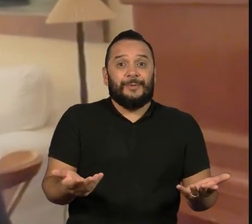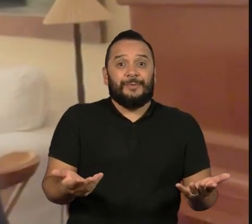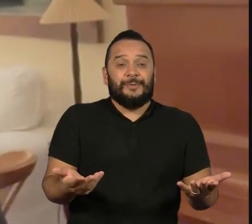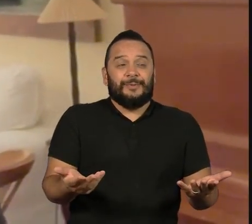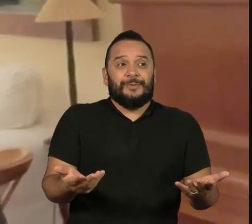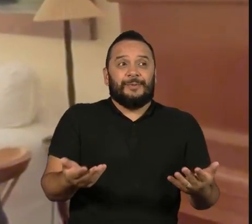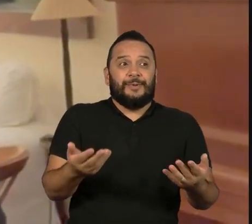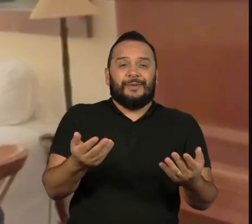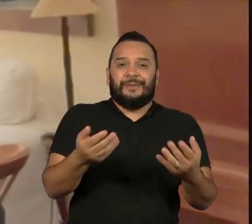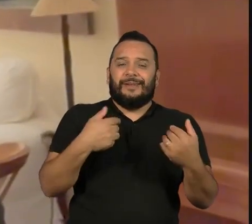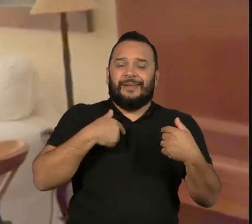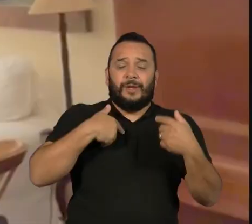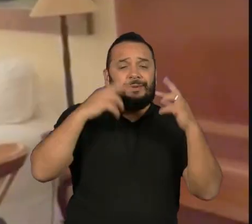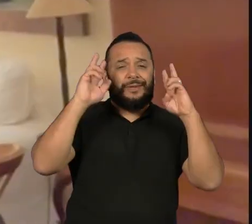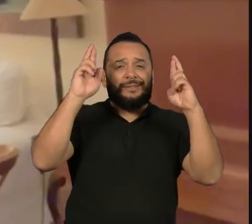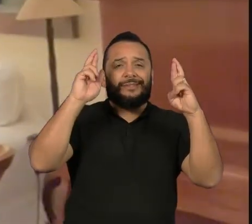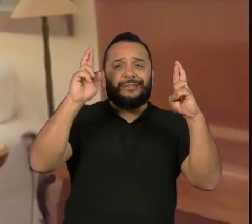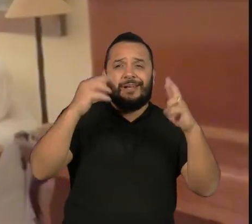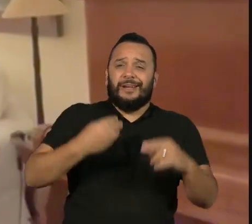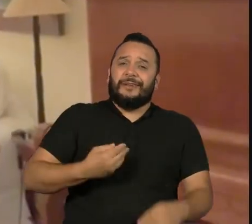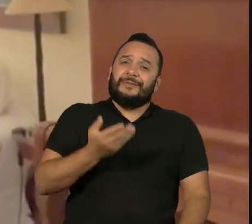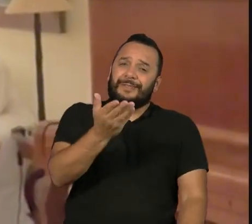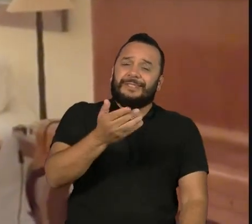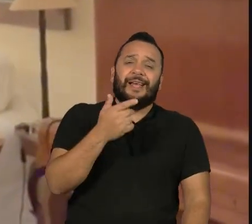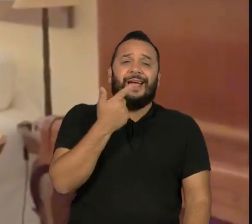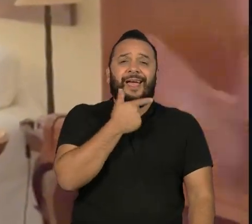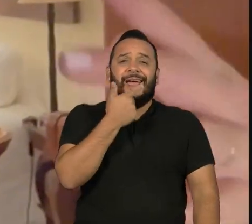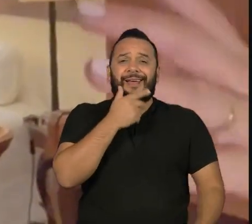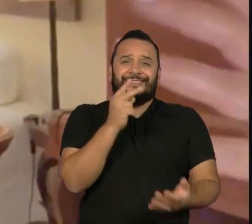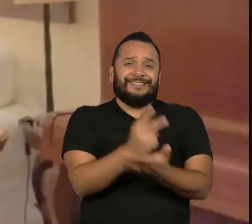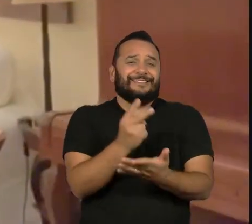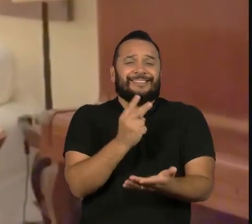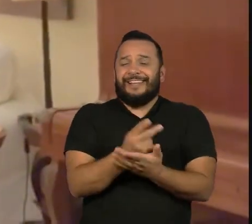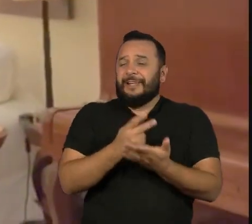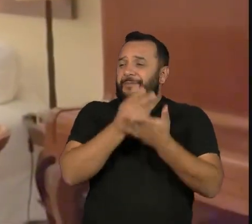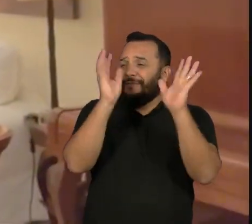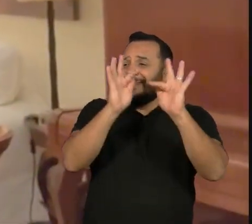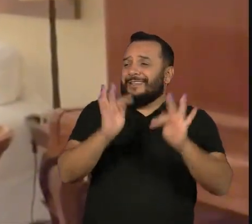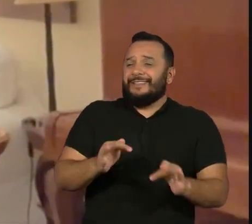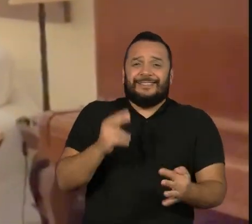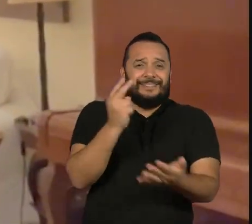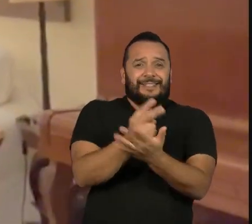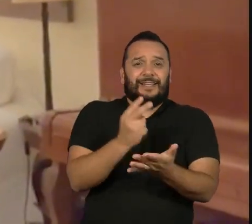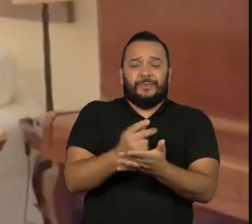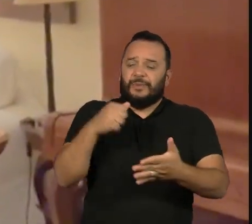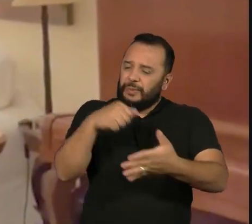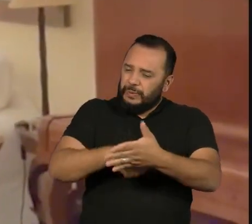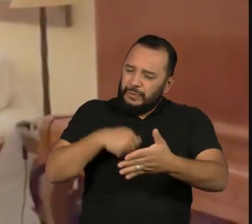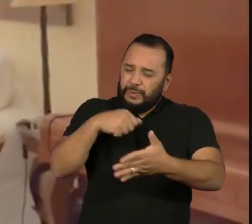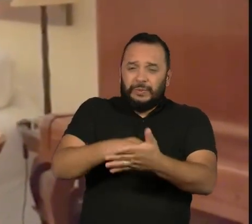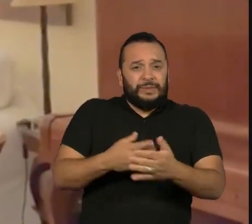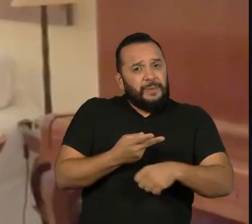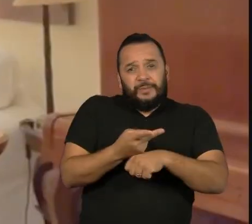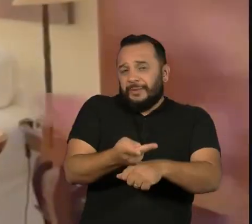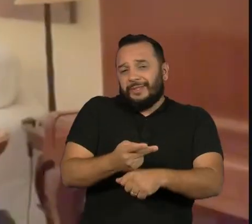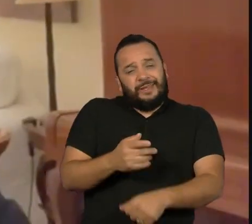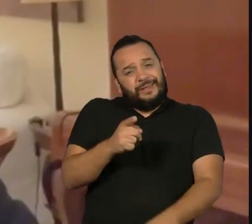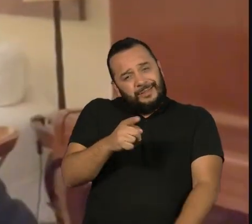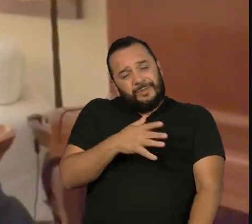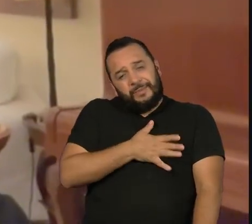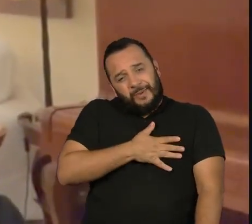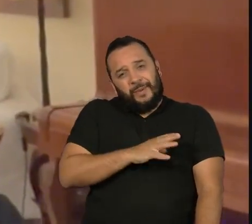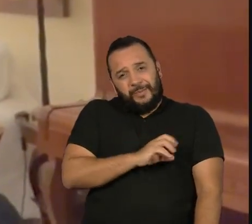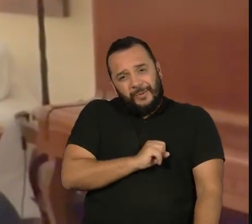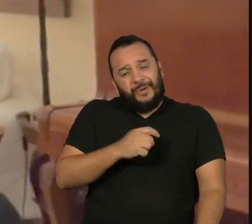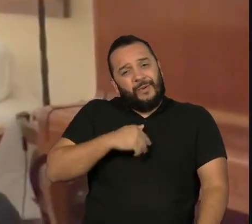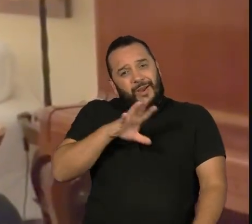eu posso desejar? Que a vida te sorria sempre nessas suas batalhas, nessas suas buscas. É isso, meu amor, você sabe que eu te